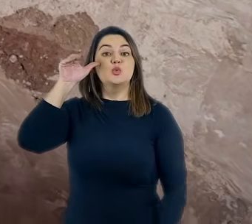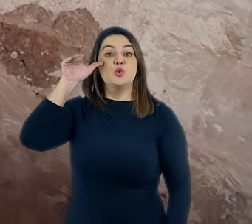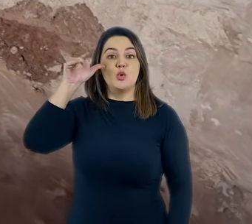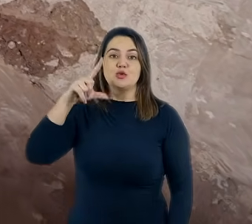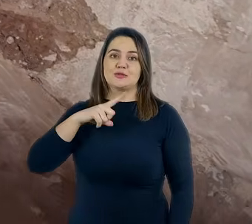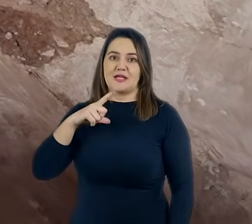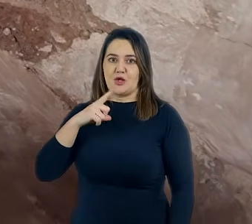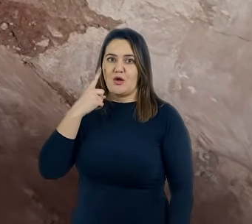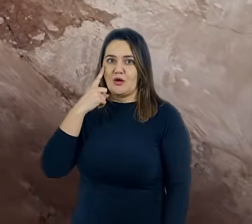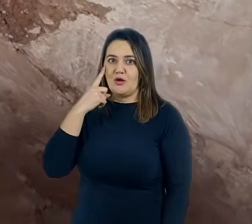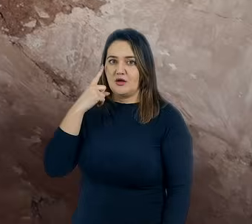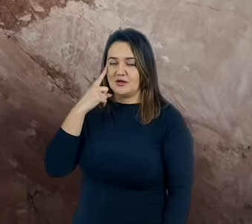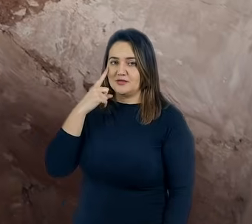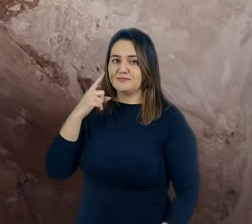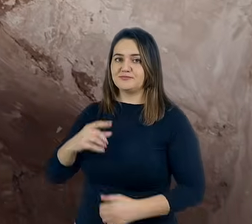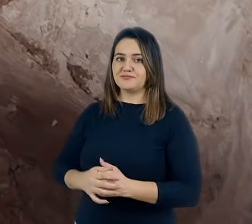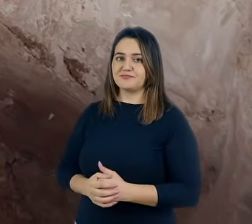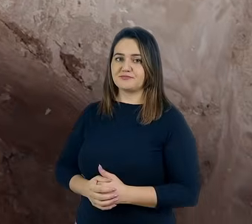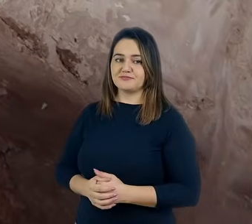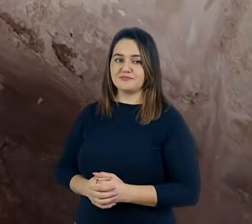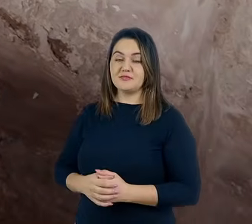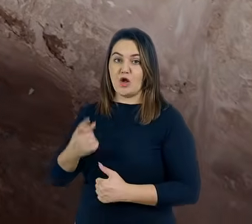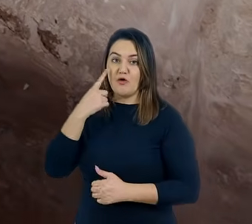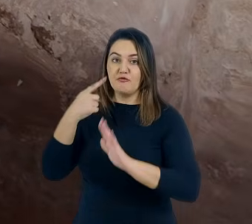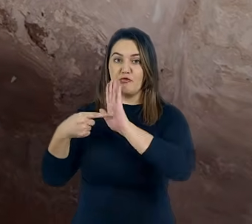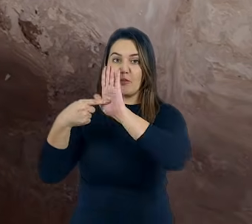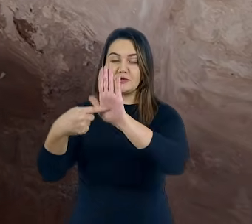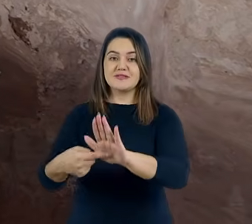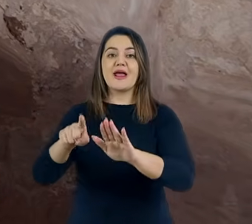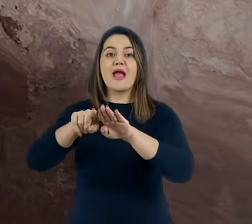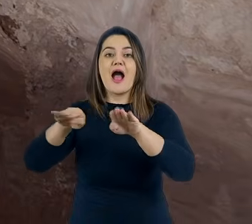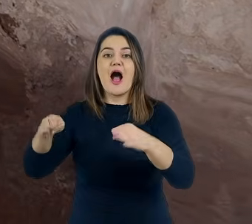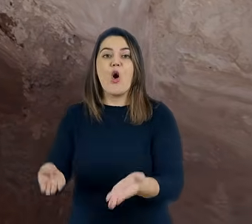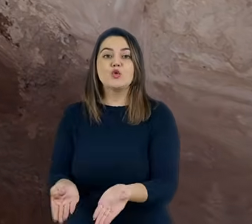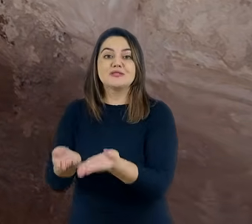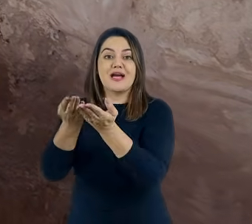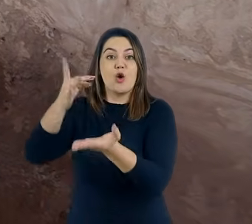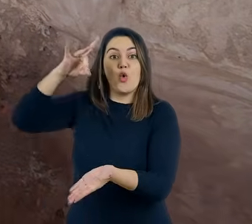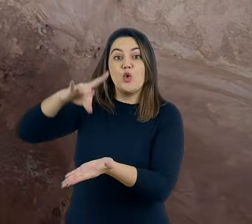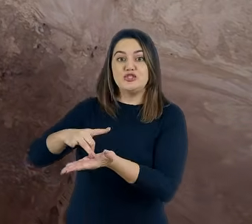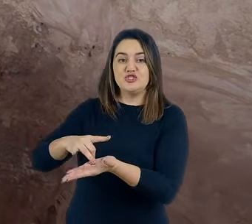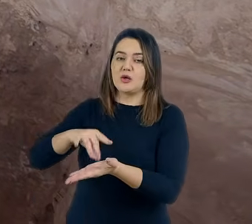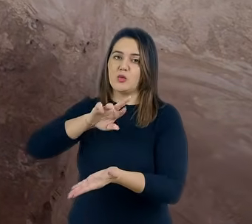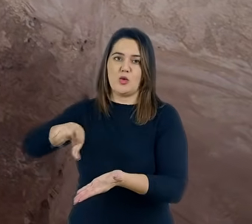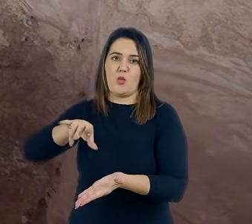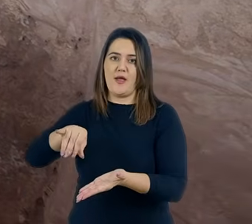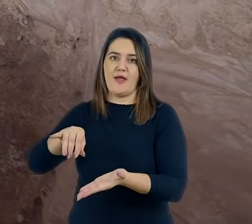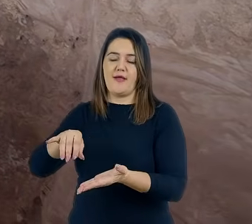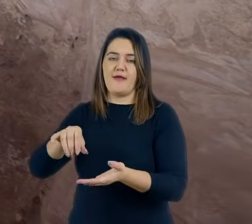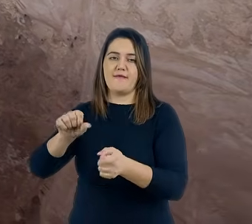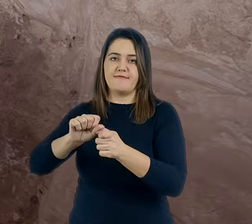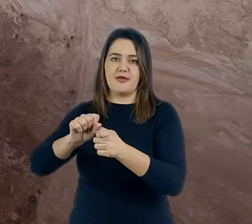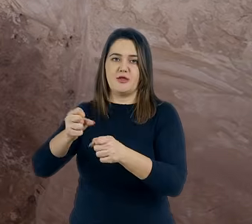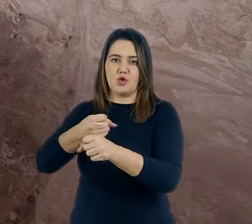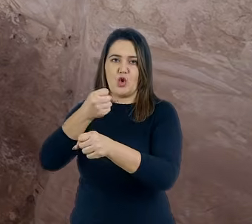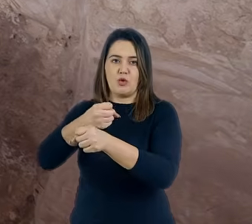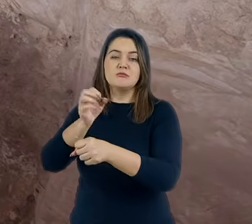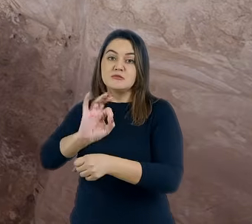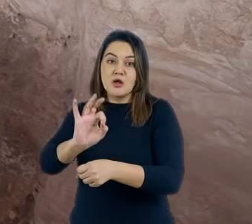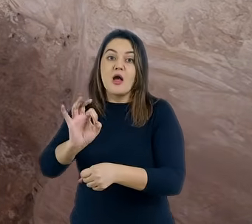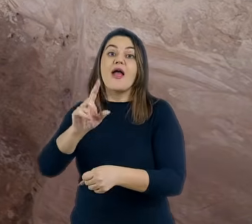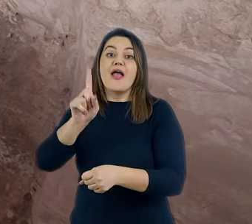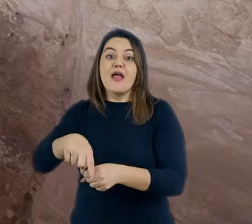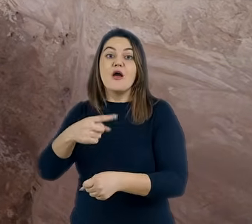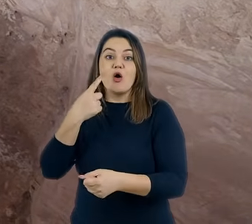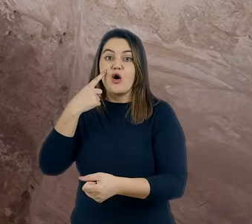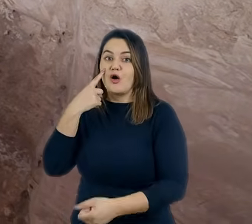o mais curioso vem aqui. Esse altar que você está vendo aqui é original, isso aqui não é uma réplica. O altar